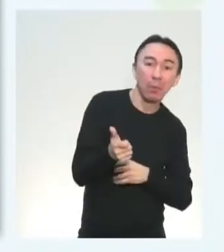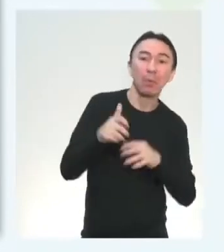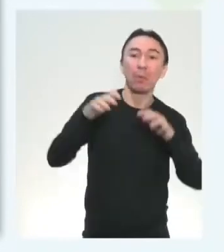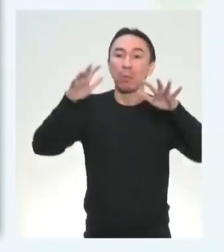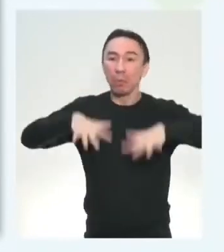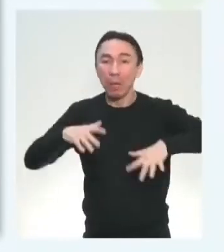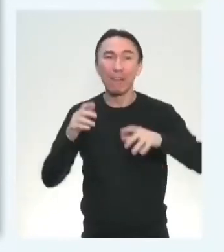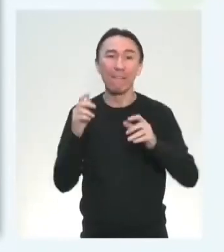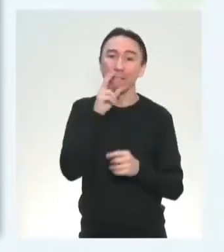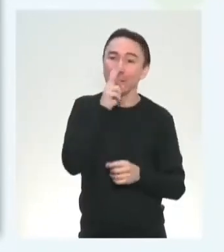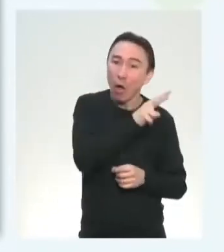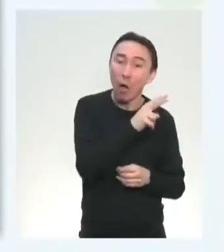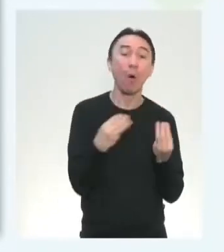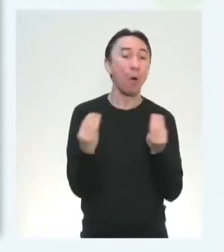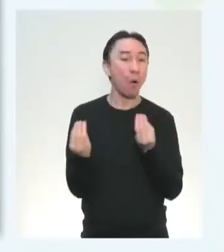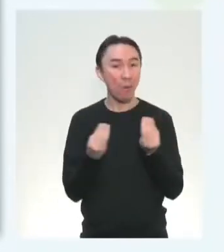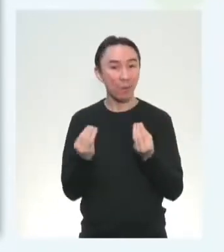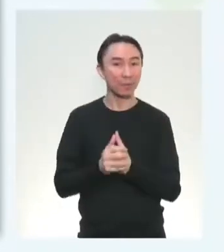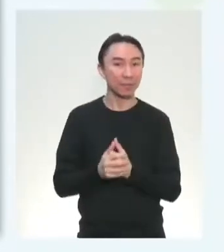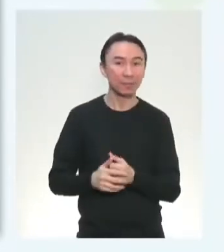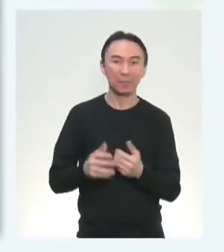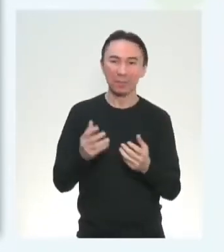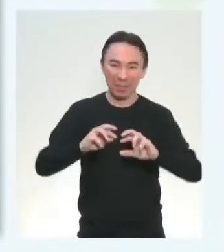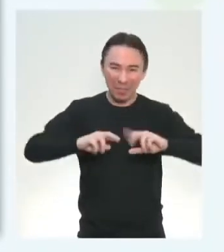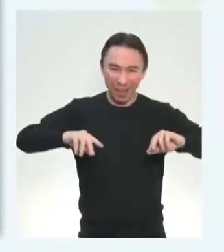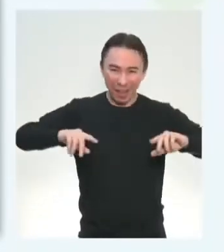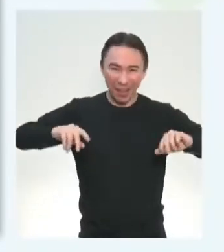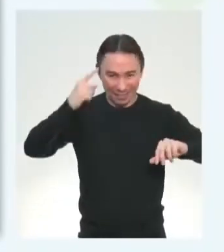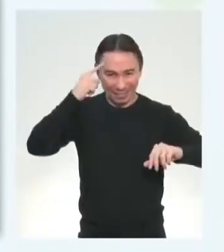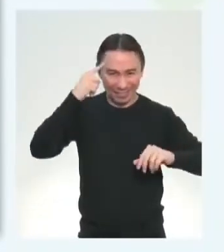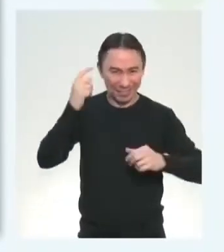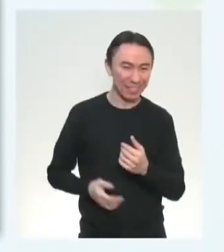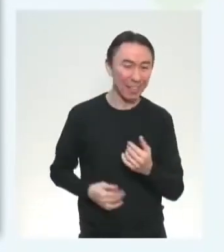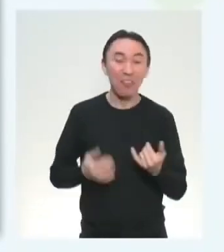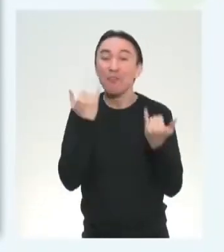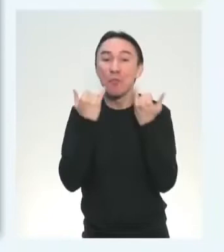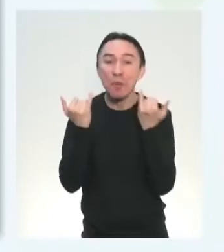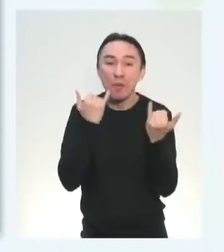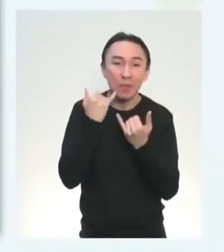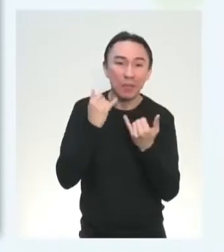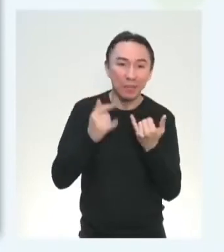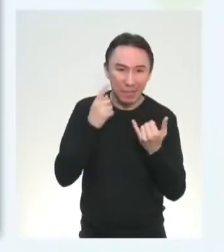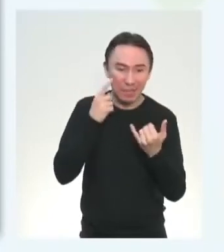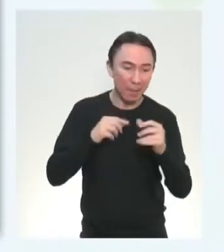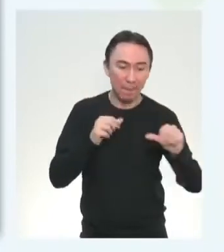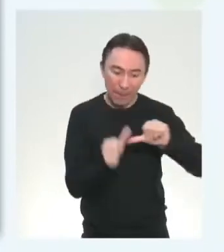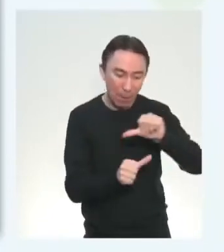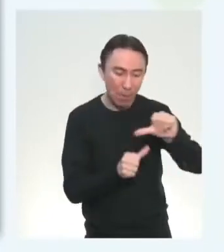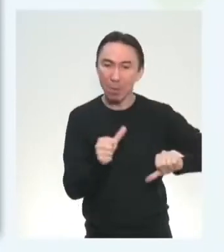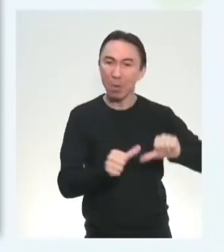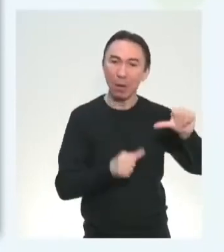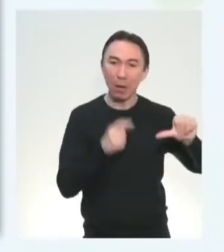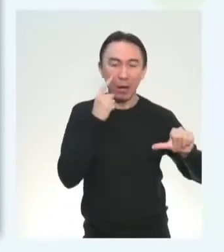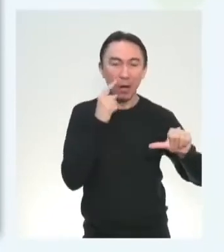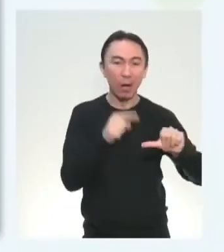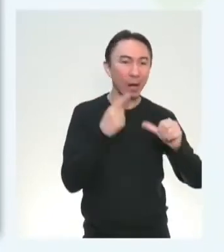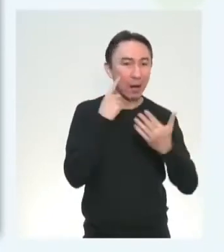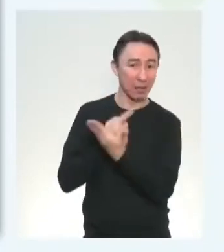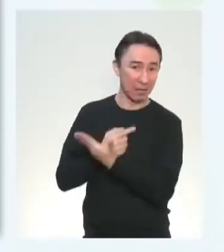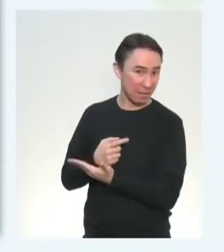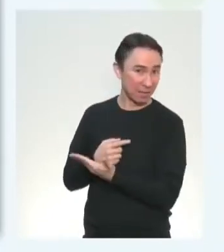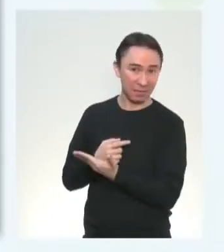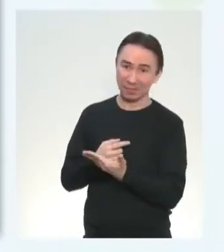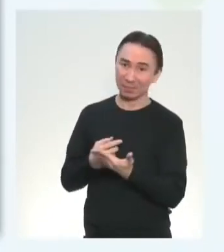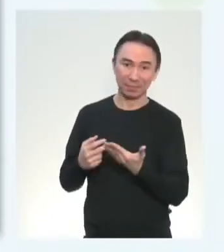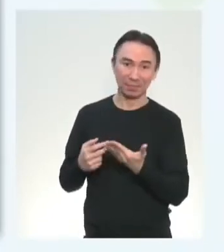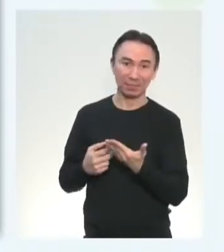obtidas pelo radar são processadas e imagens como estas são produzidas. O radar é um instrumento de